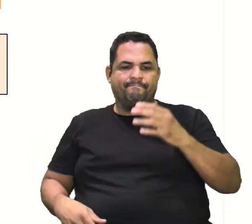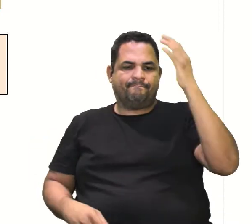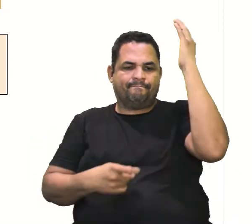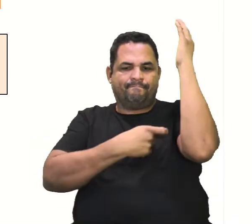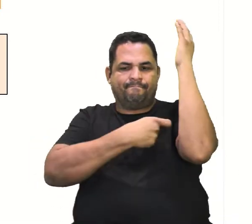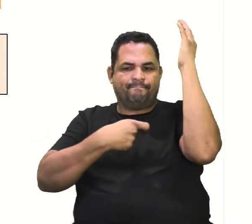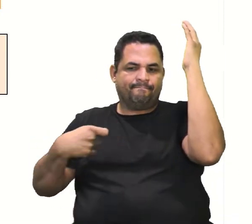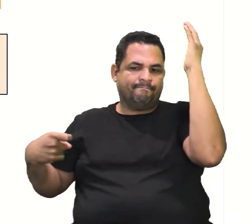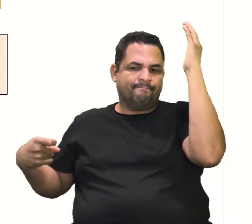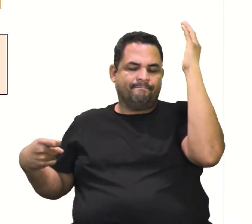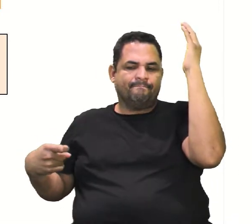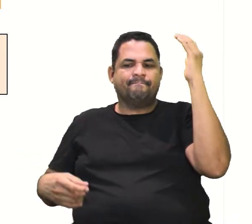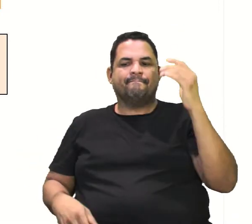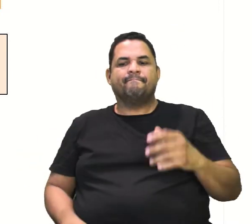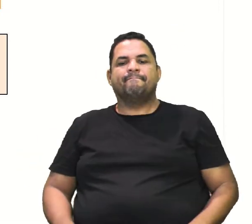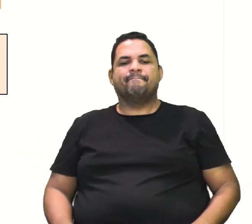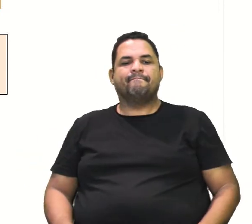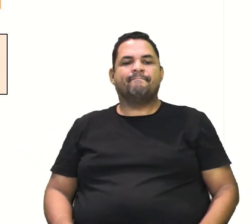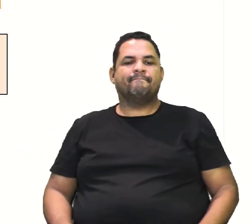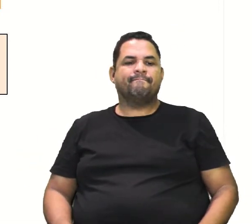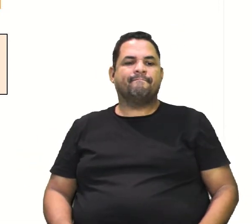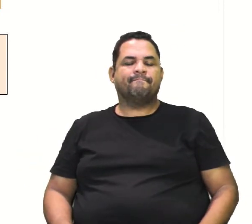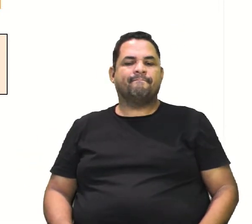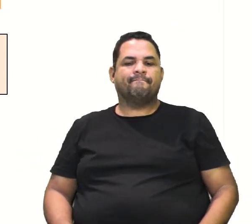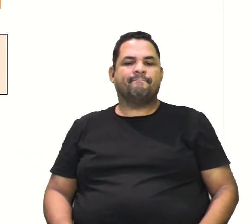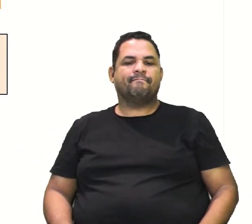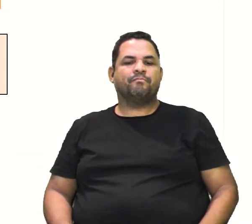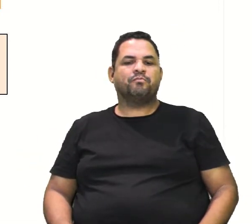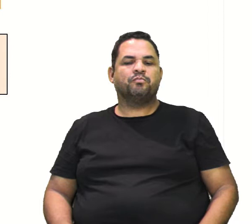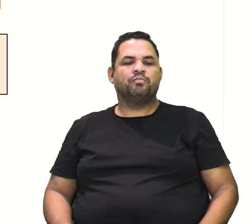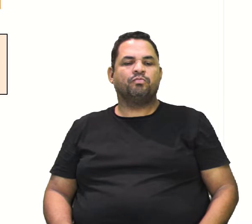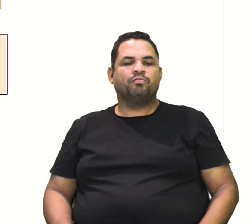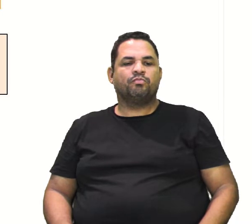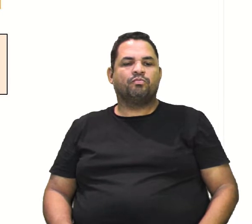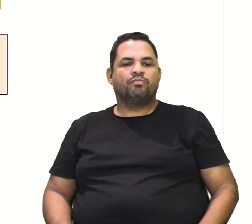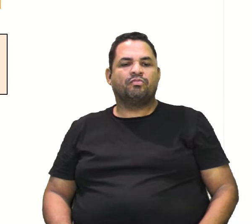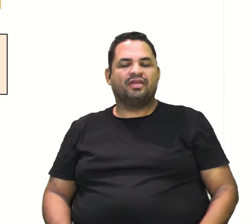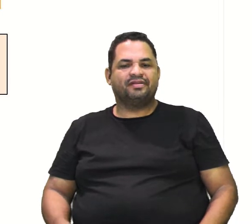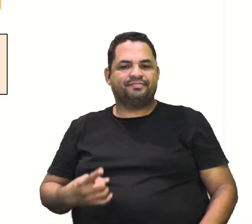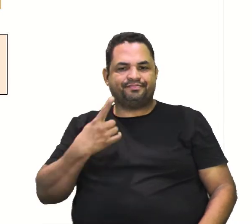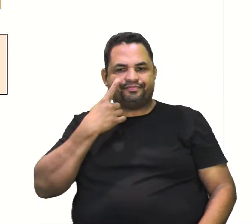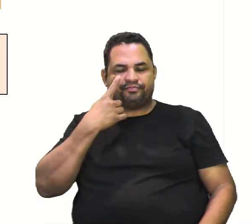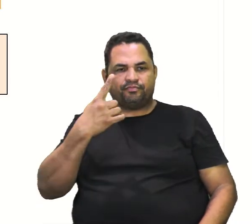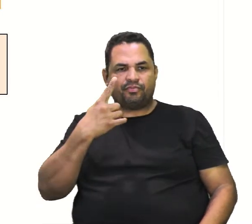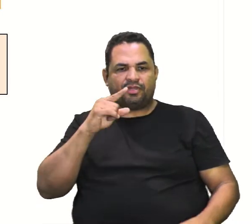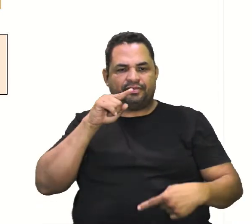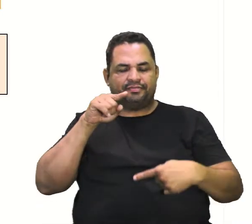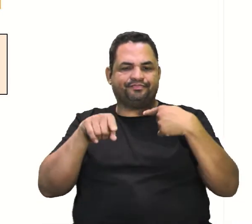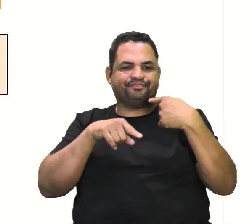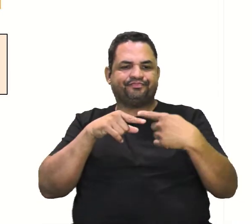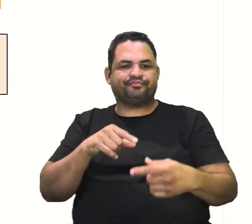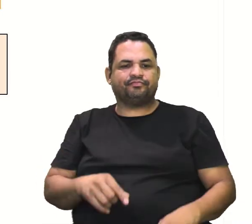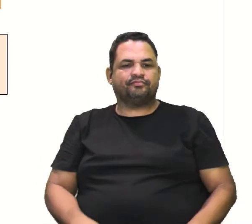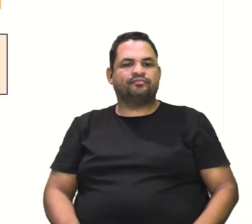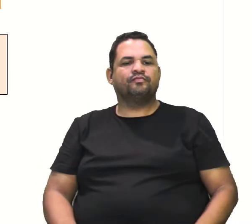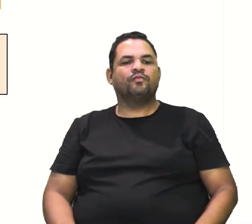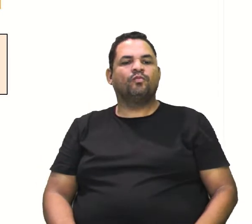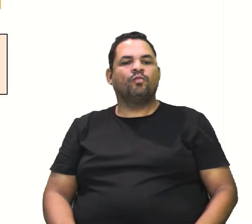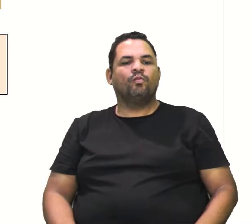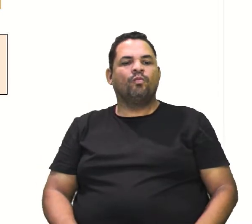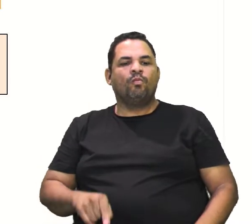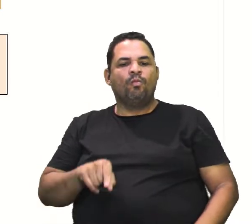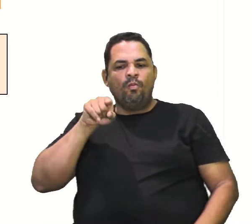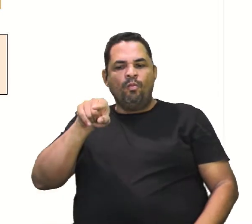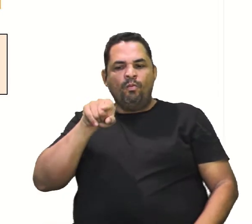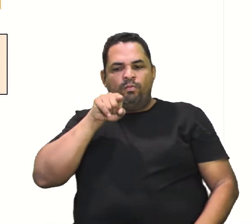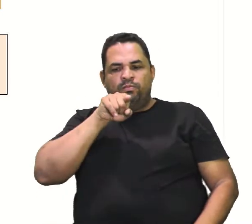ó, foco sobre o eixo X. Muito bem, né? Então, olha lá, a gente está vendo aqui os focos no eixo X, vocês estão conseguindo